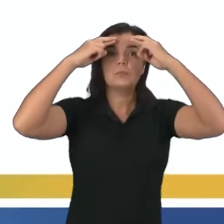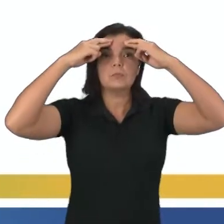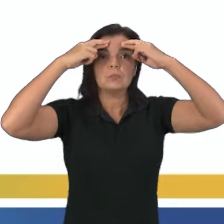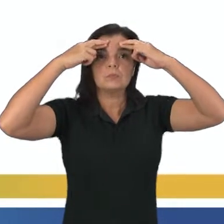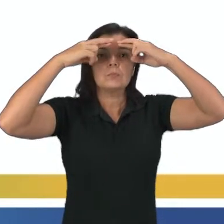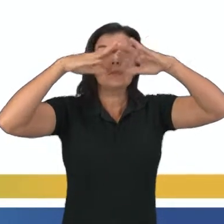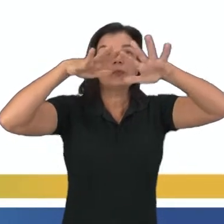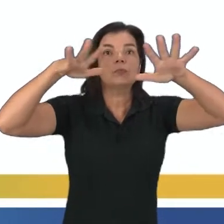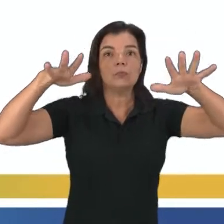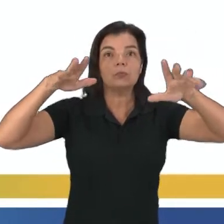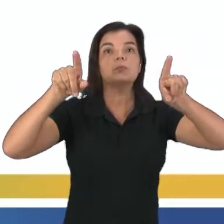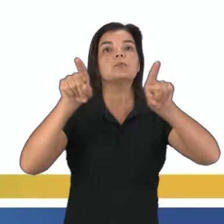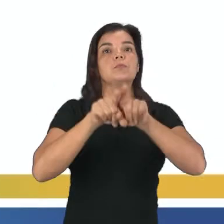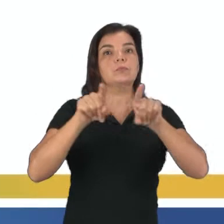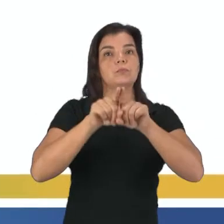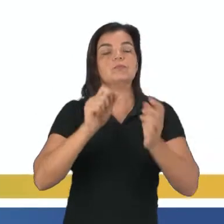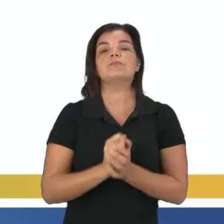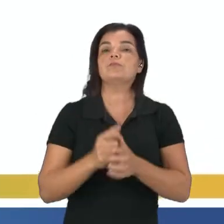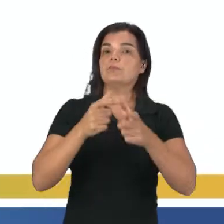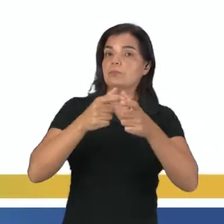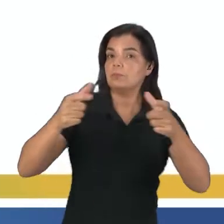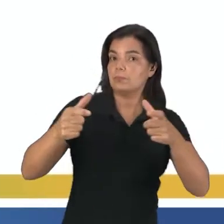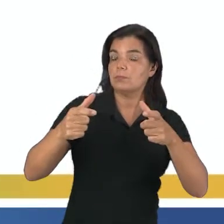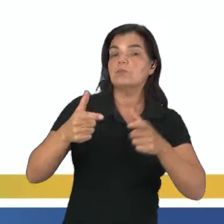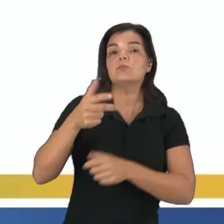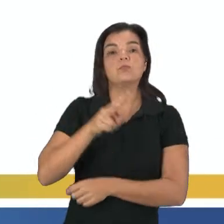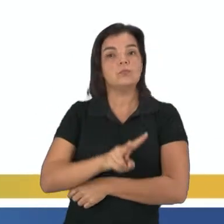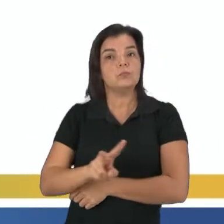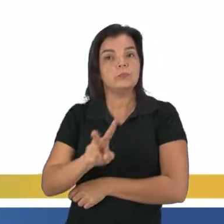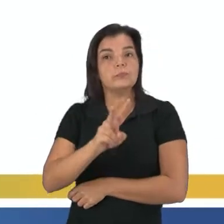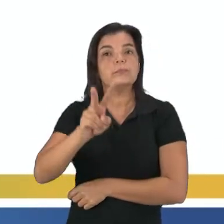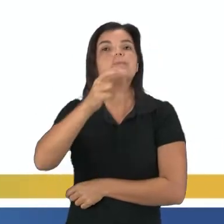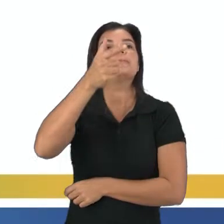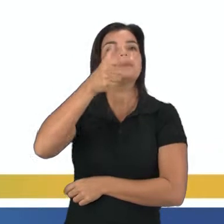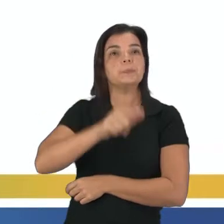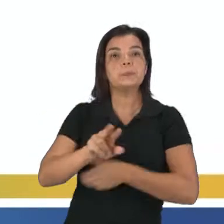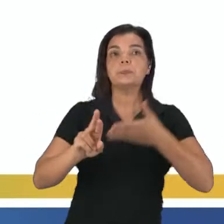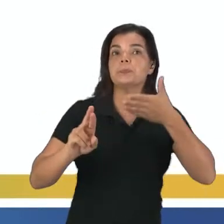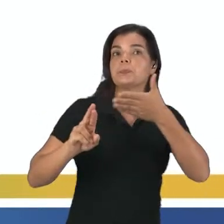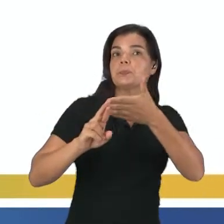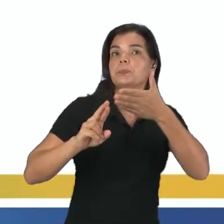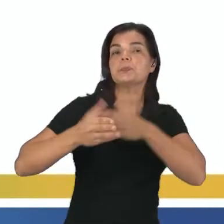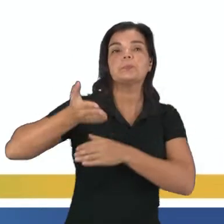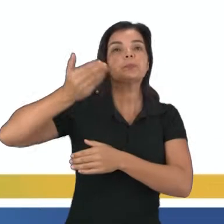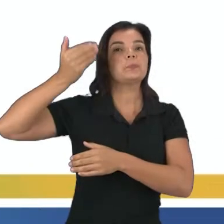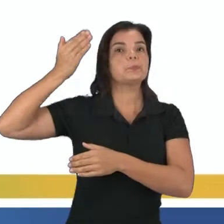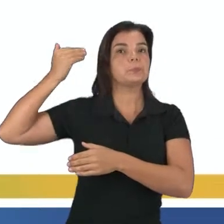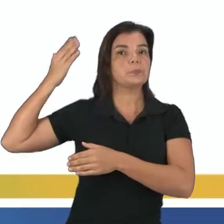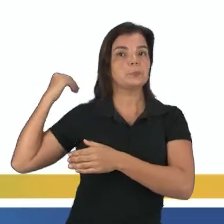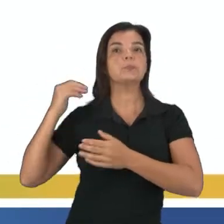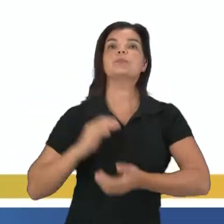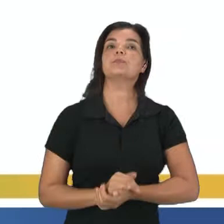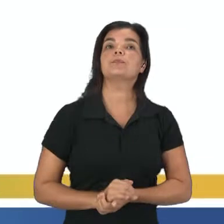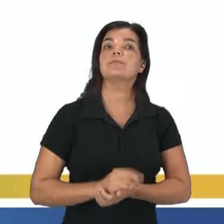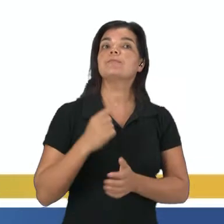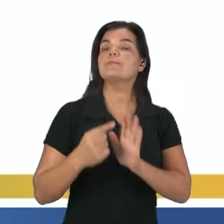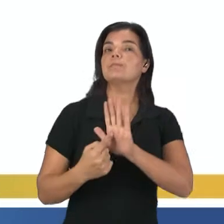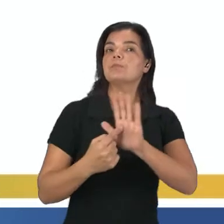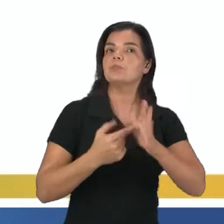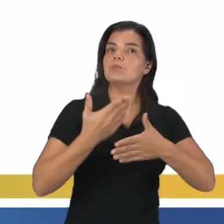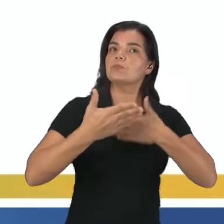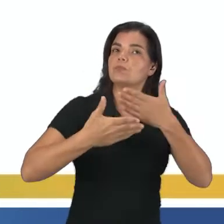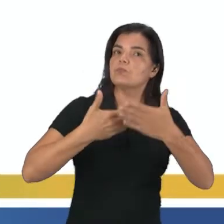em virtude da intensa revalorização das referências da Antiguidade Clássica, que nortearam